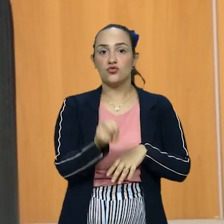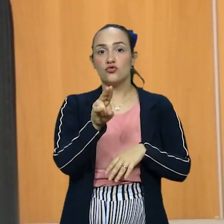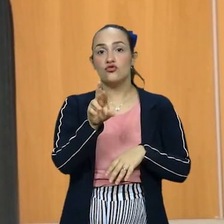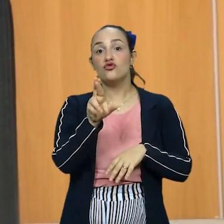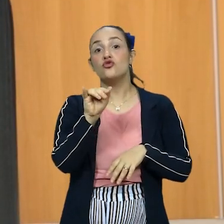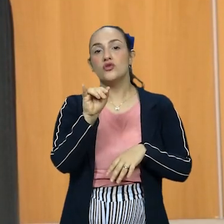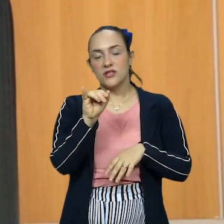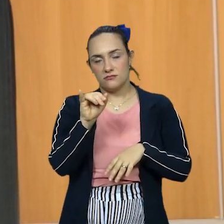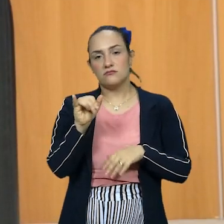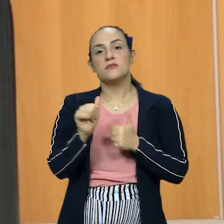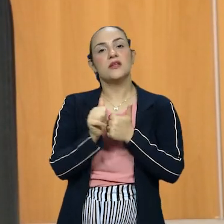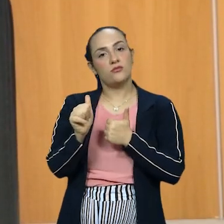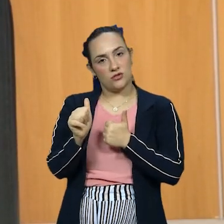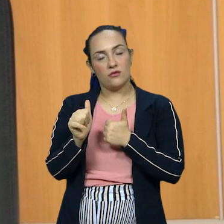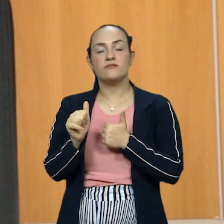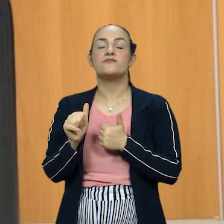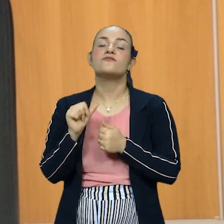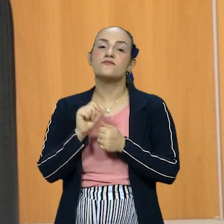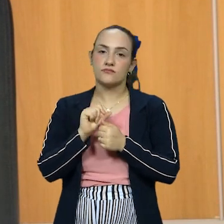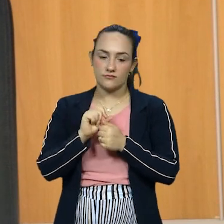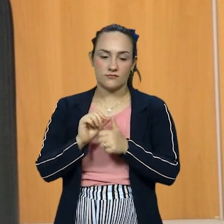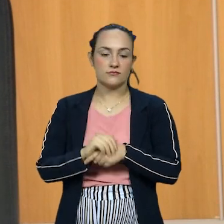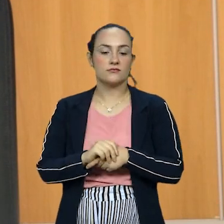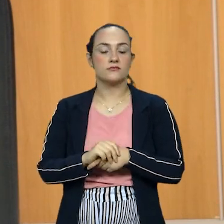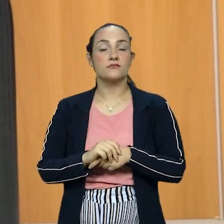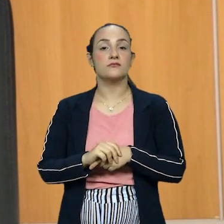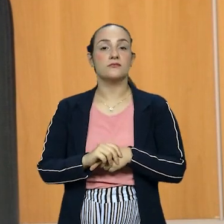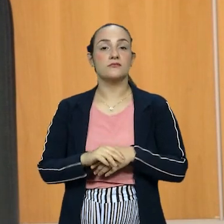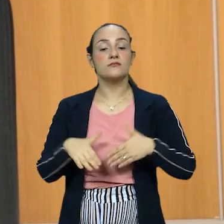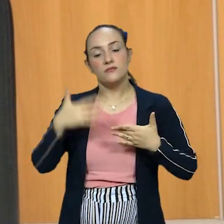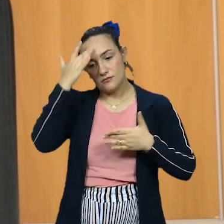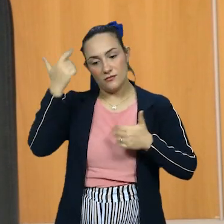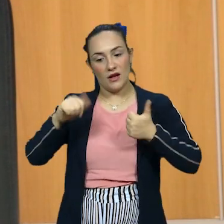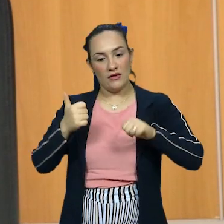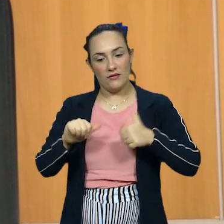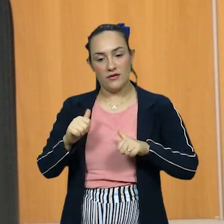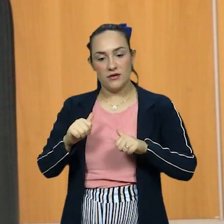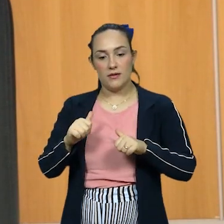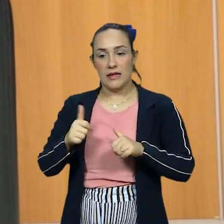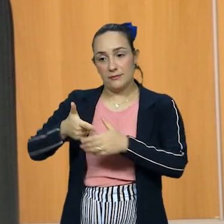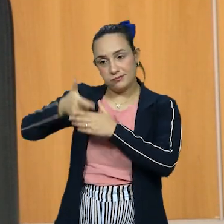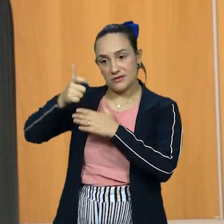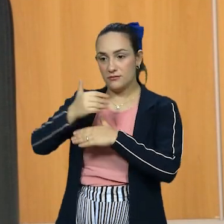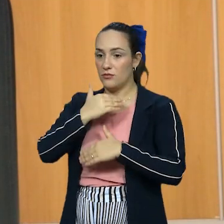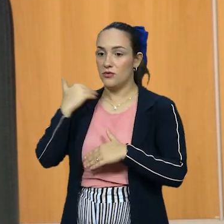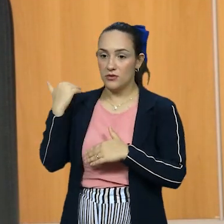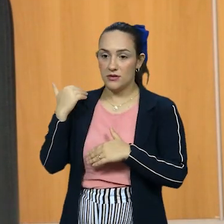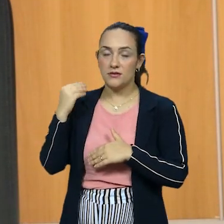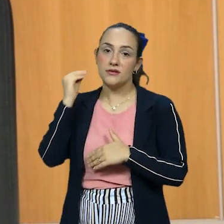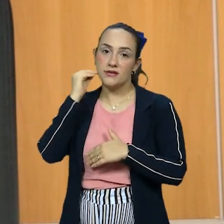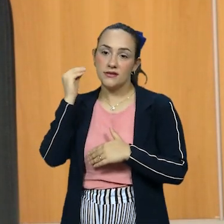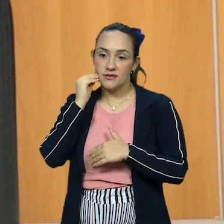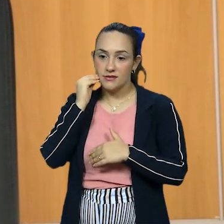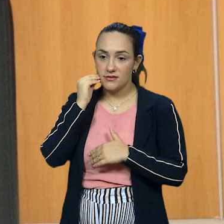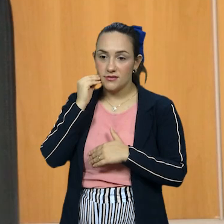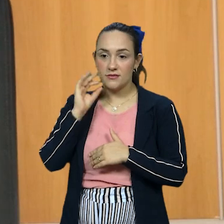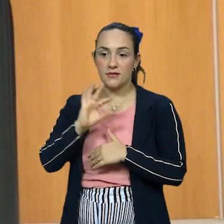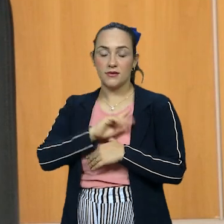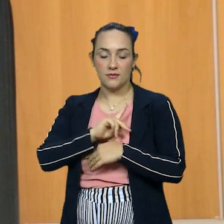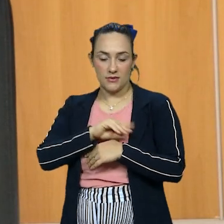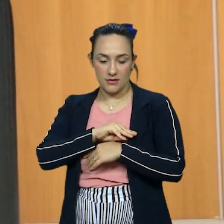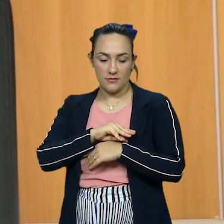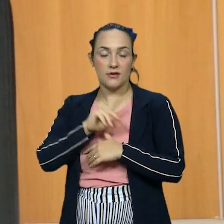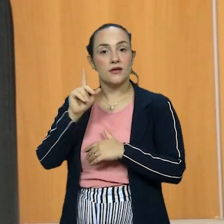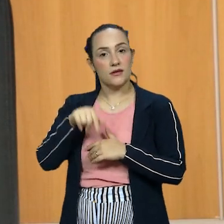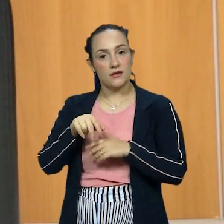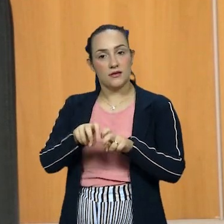recebe o processo e encaminha ao tribunal do júri, que a Constituição determinou que quem julga os crimes de homicídio ou tentativa de homicídio em